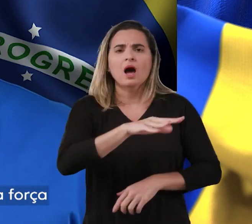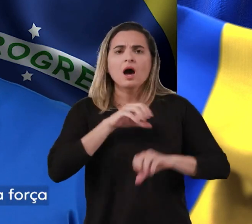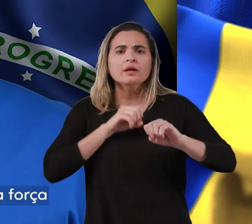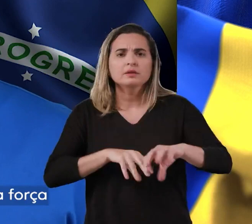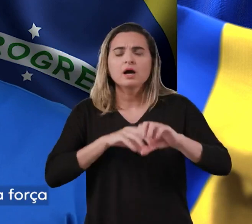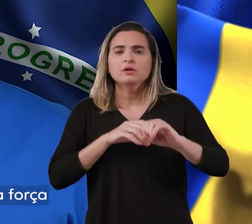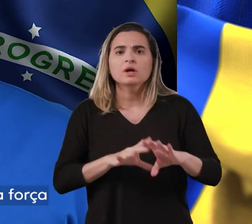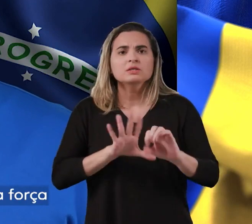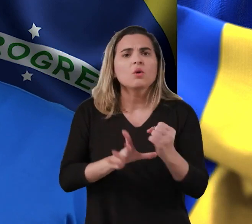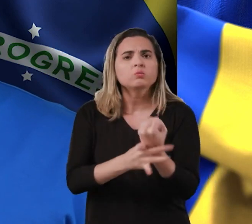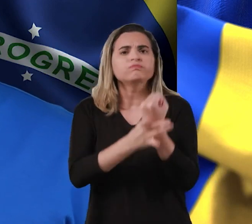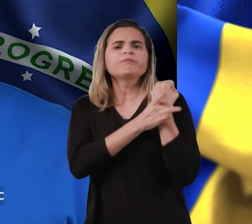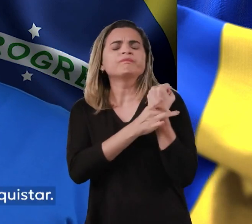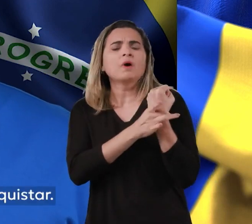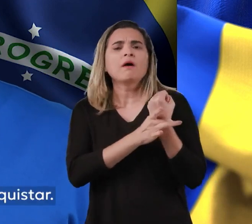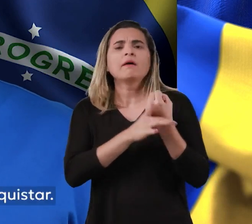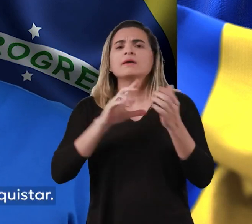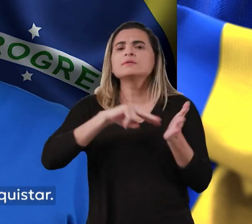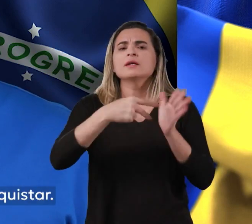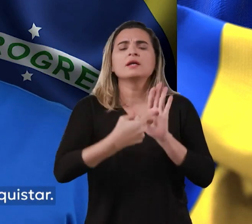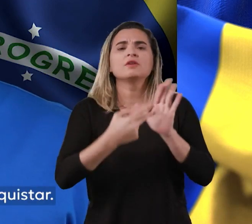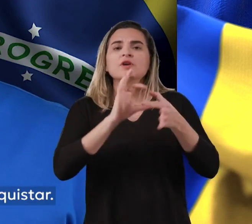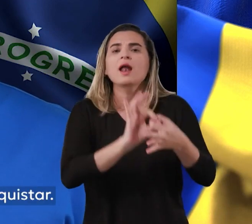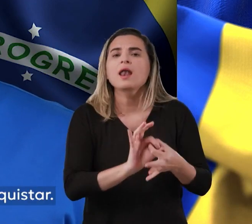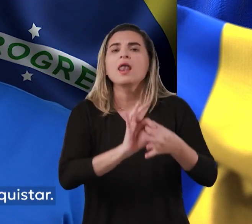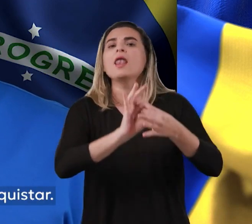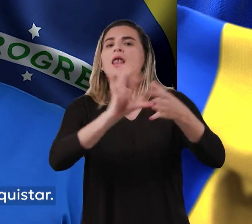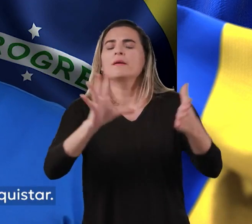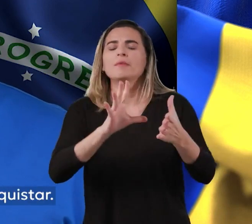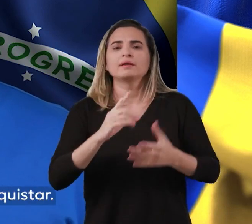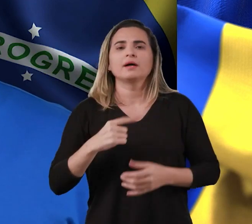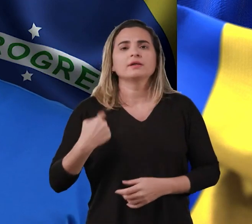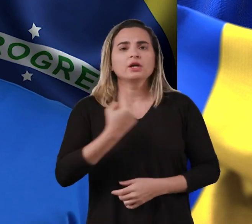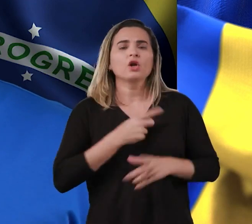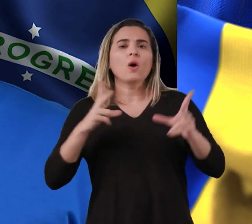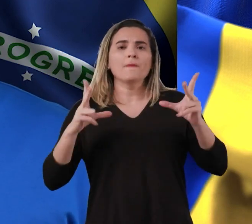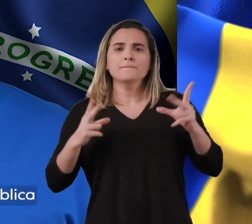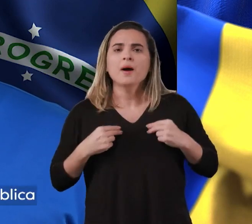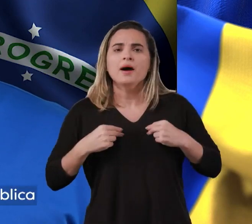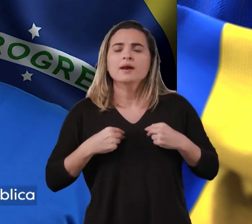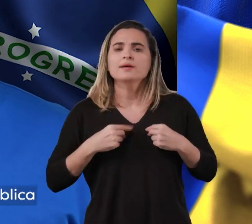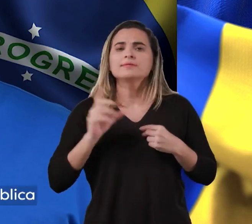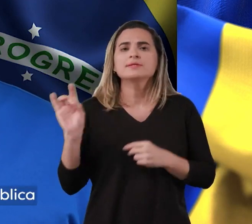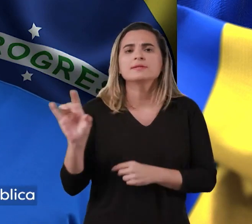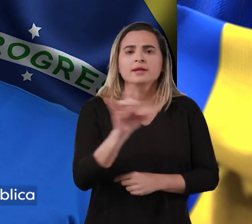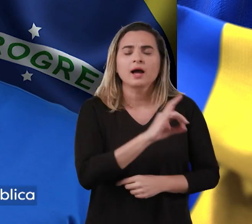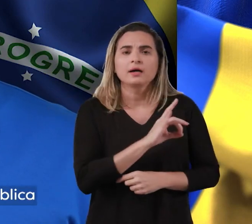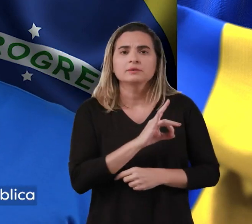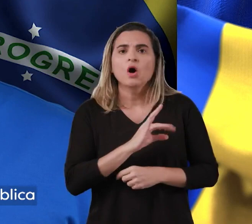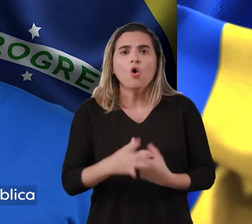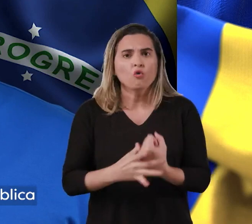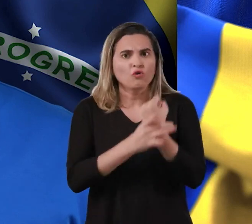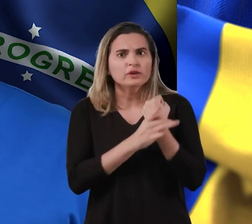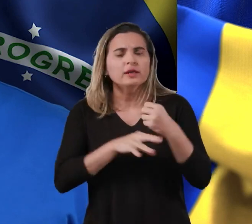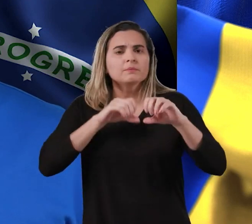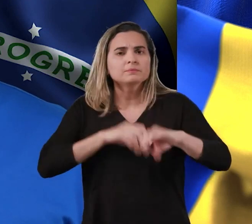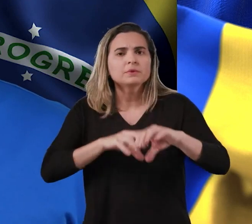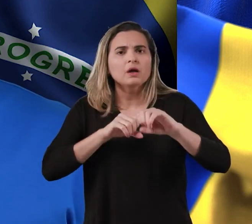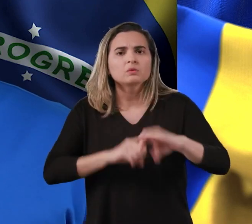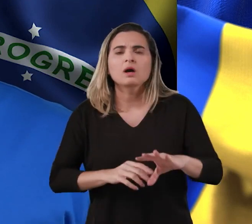educação, essa força libertadora que todos merecem conquistar. O fortalecimento da educação